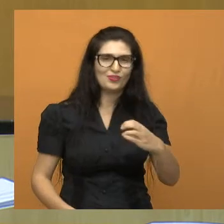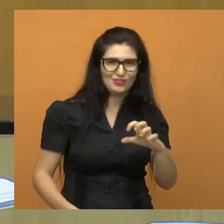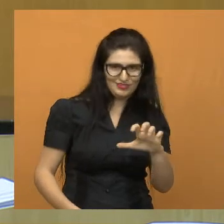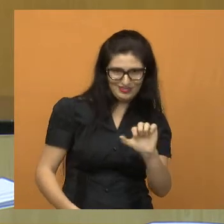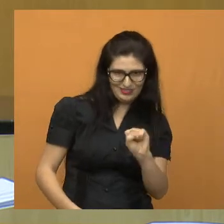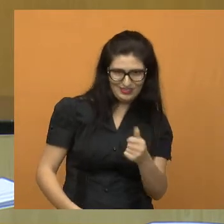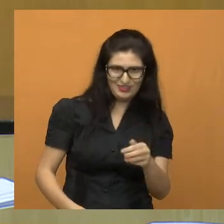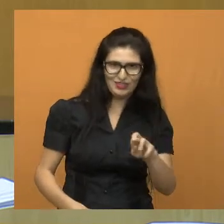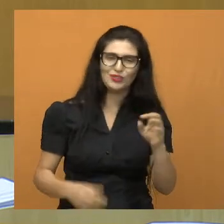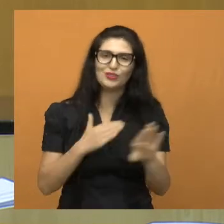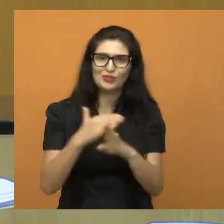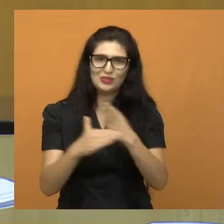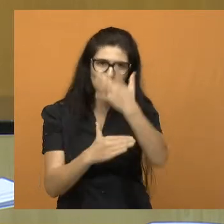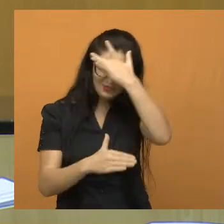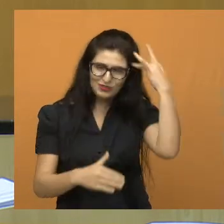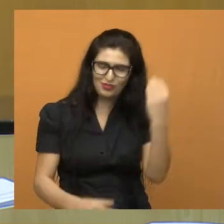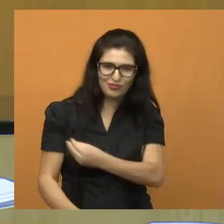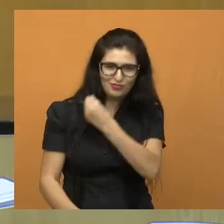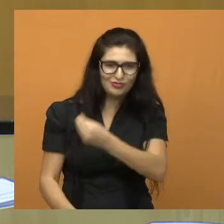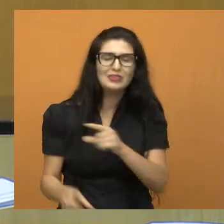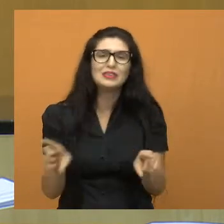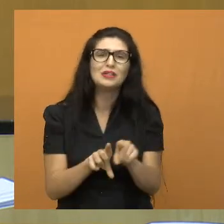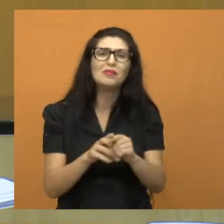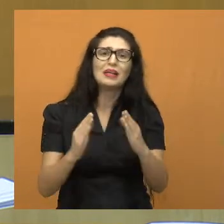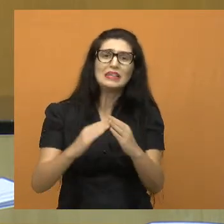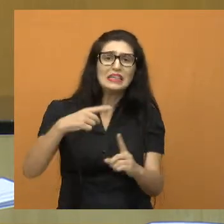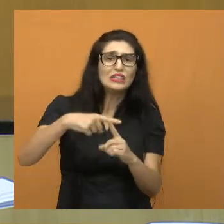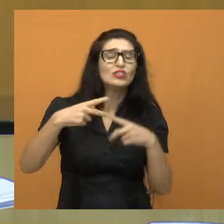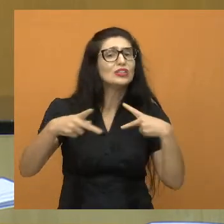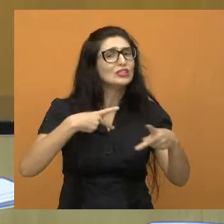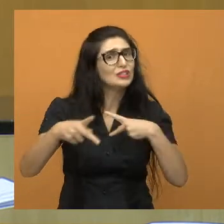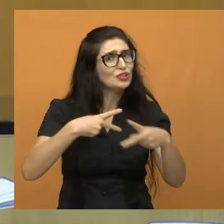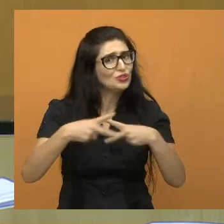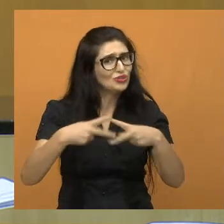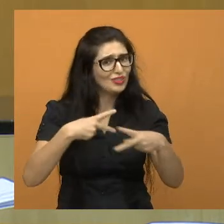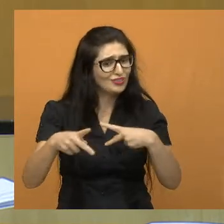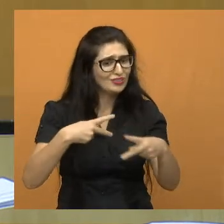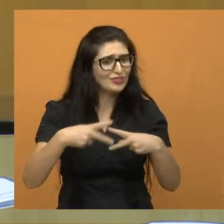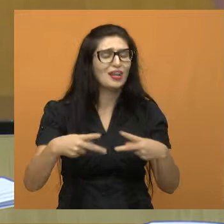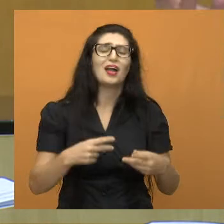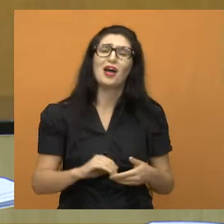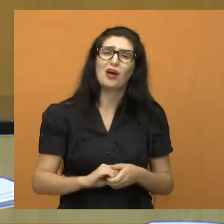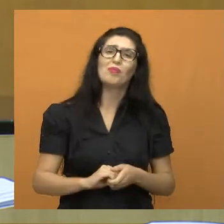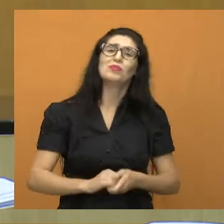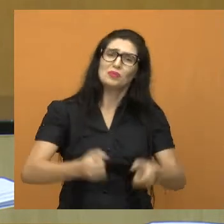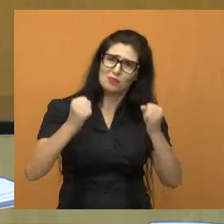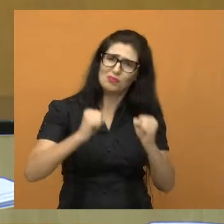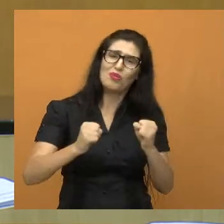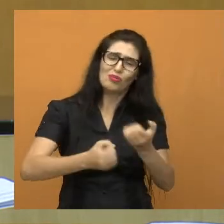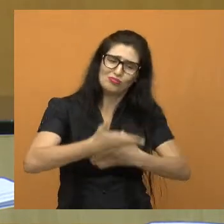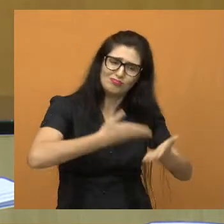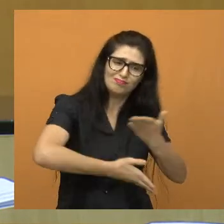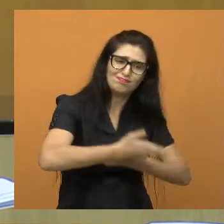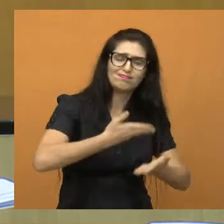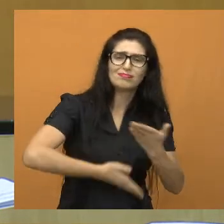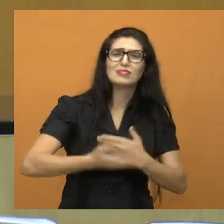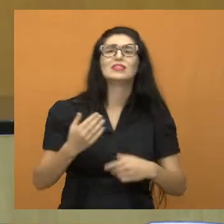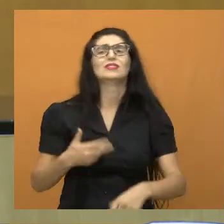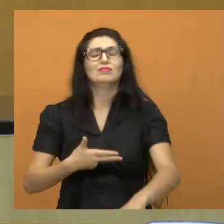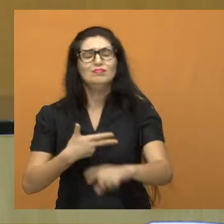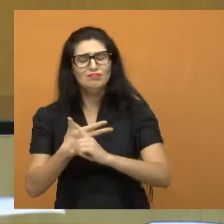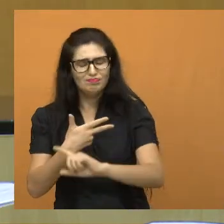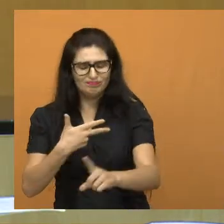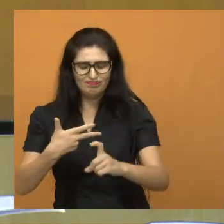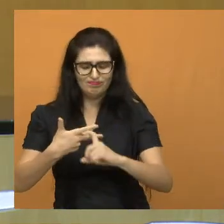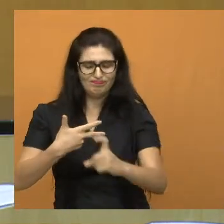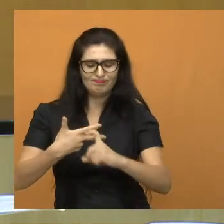e coloco, acima de tudo, a Diocese de São José dos Campos aberta para aquilo que o Executivo, o Legislativo